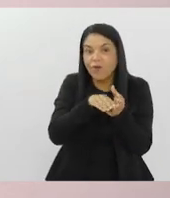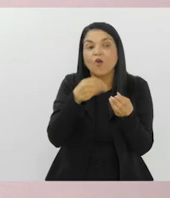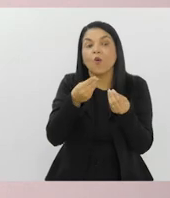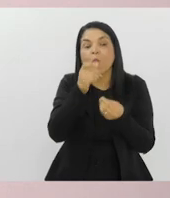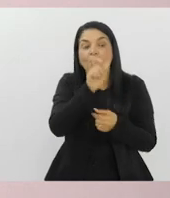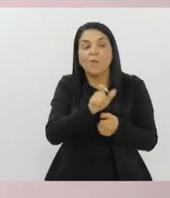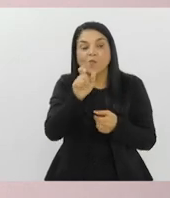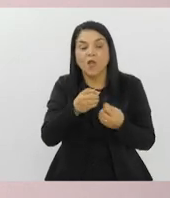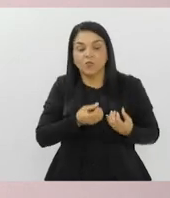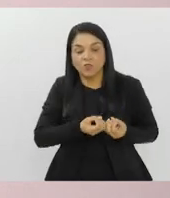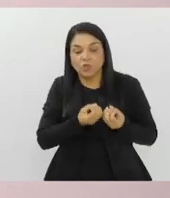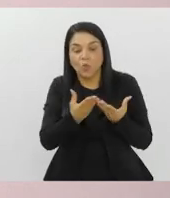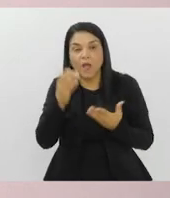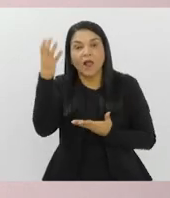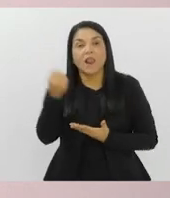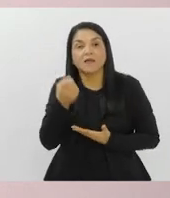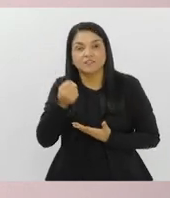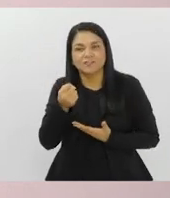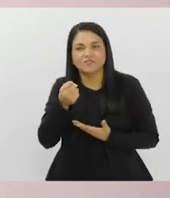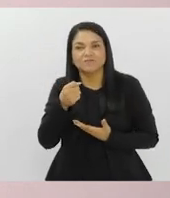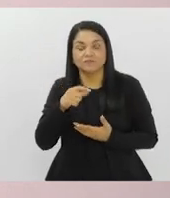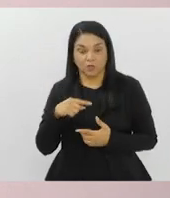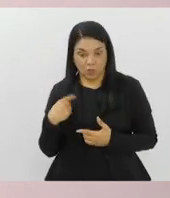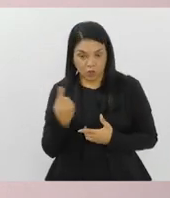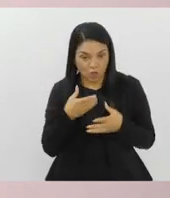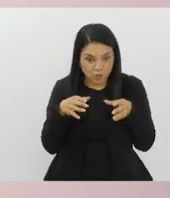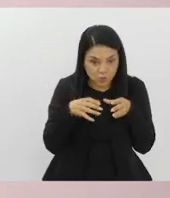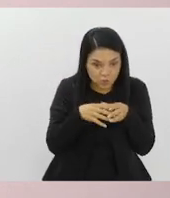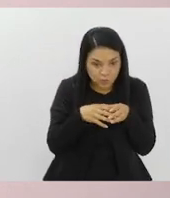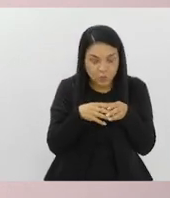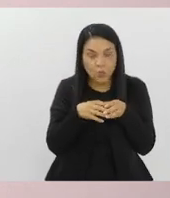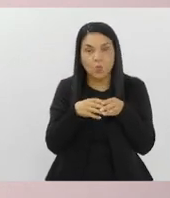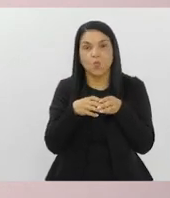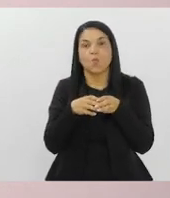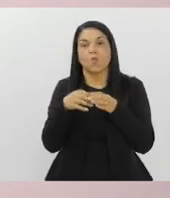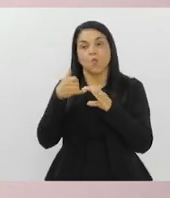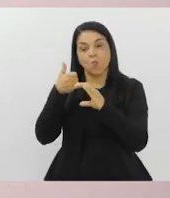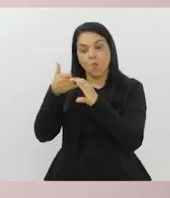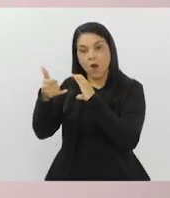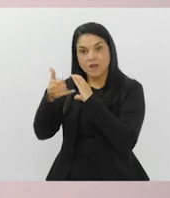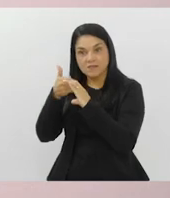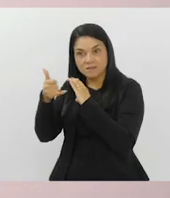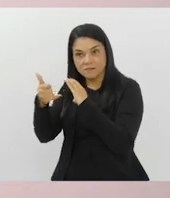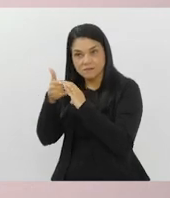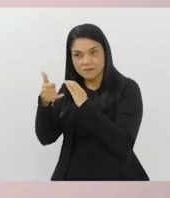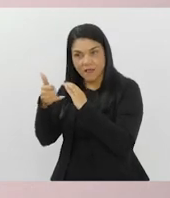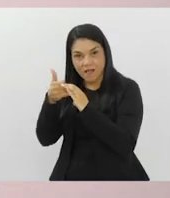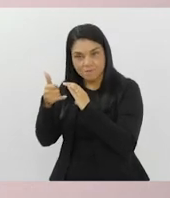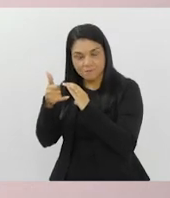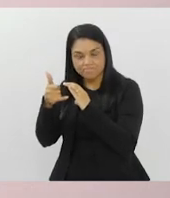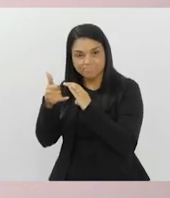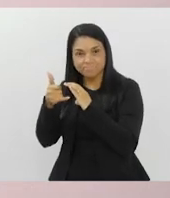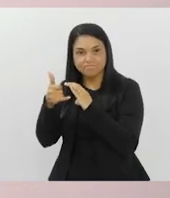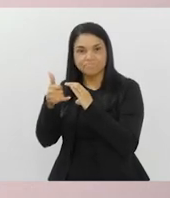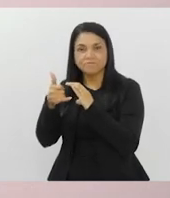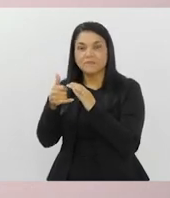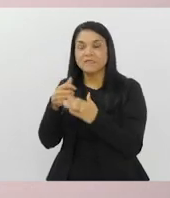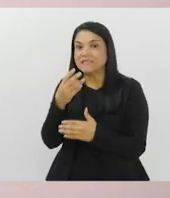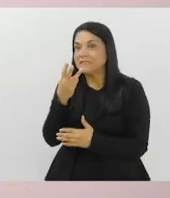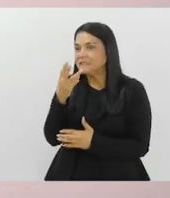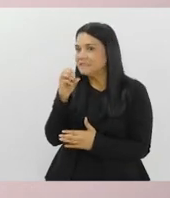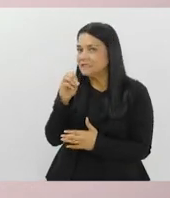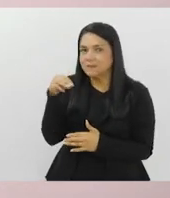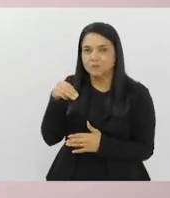E a gente separou em um WhatsApp para essa rede, para a rede brasileira, em questão de meia hora, a gente